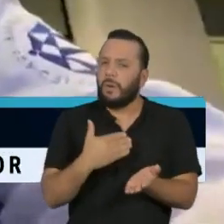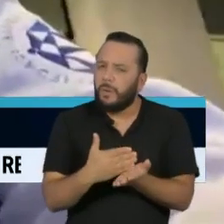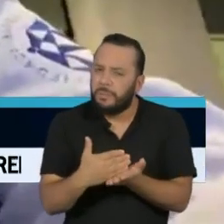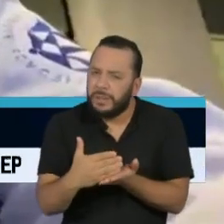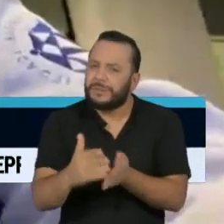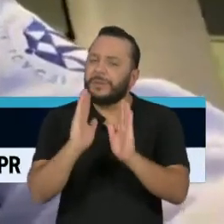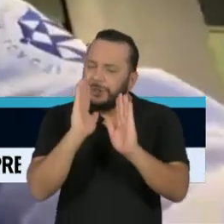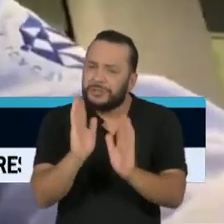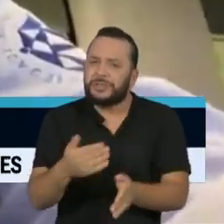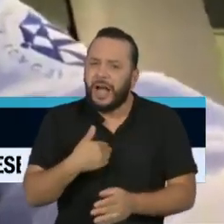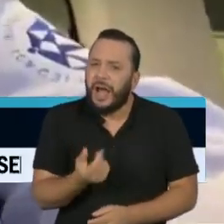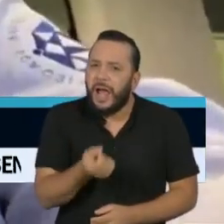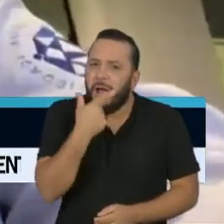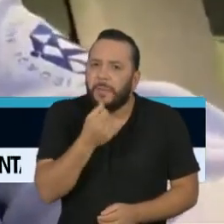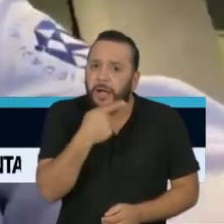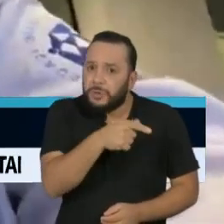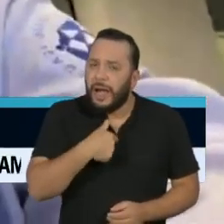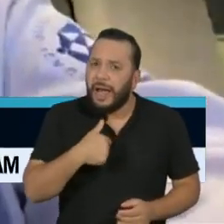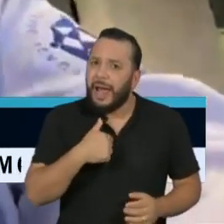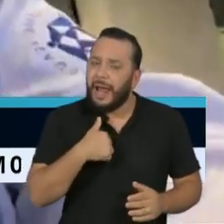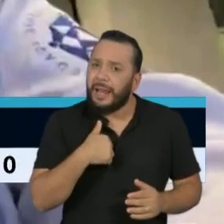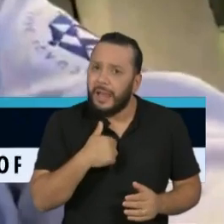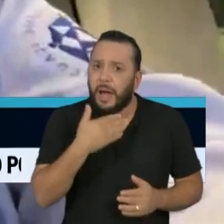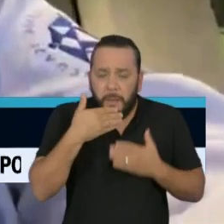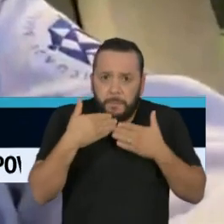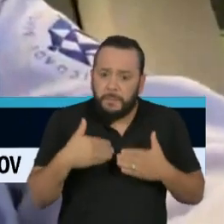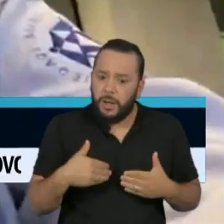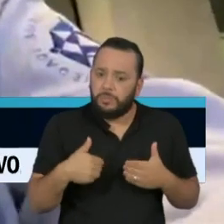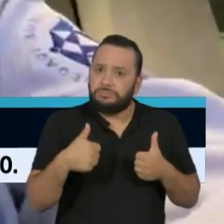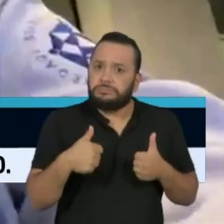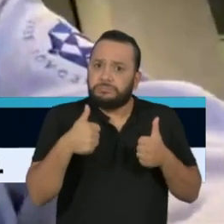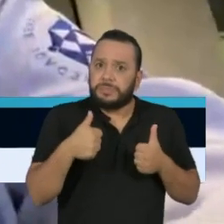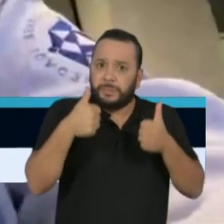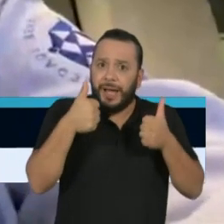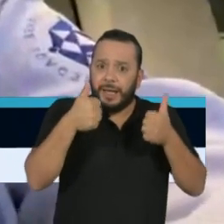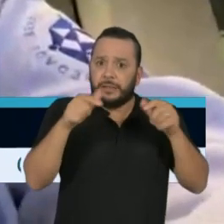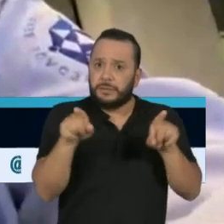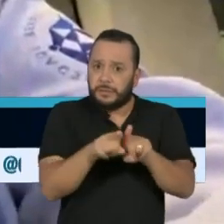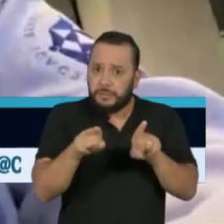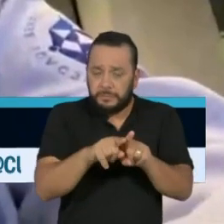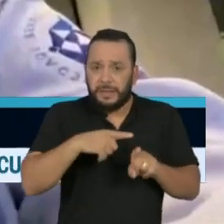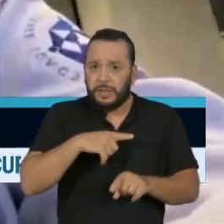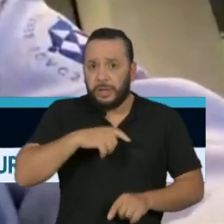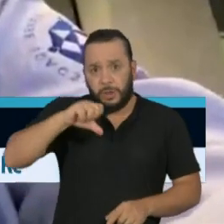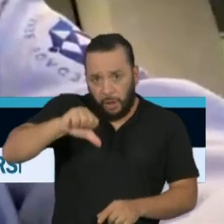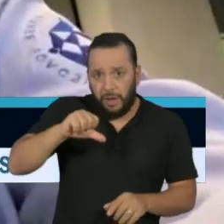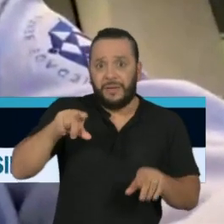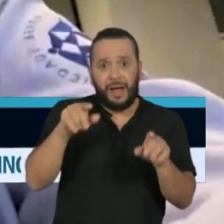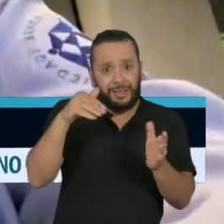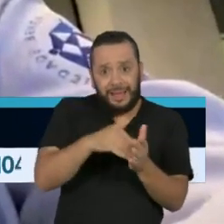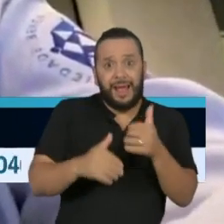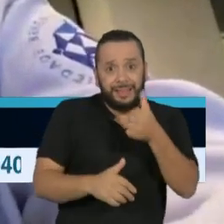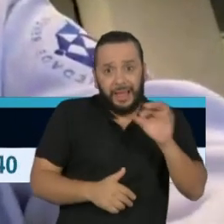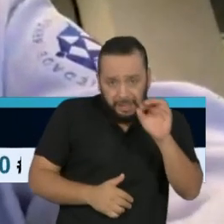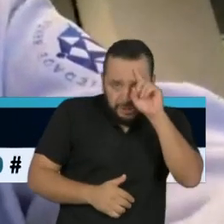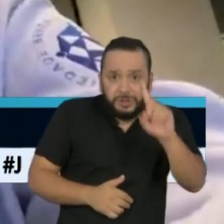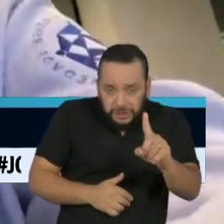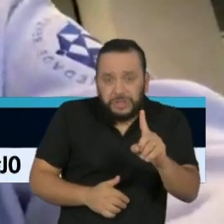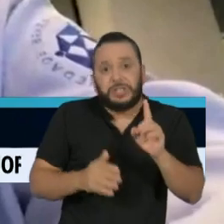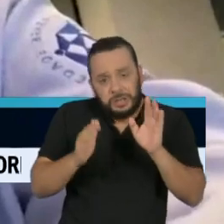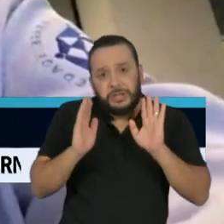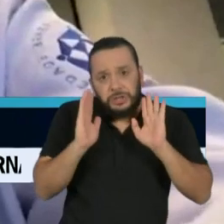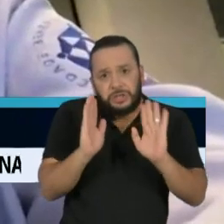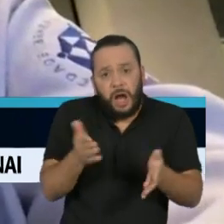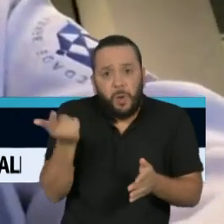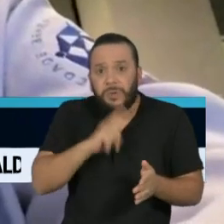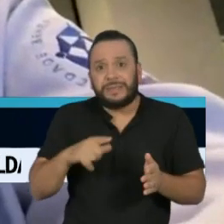com a heparina, ela foi melhorando. Ontem ela foi retirada do ventilador mecânico, então com 9, 10 dias de ventilação mecânica, enquanto que a média do mundo